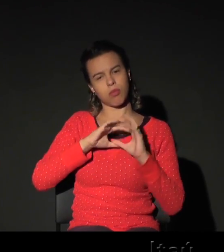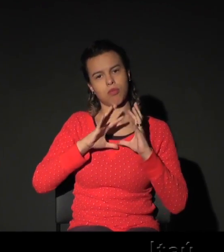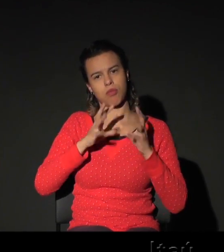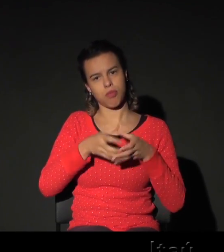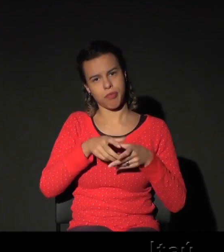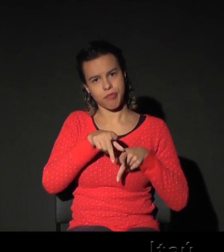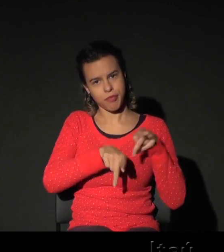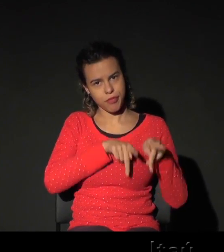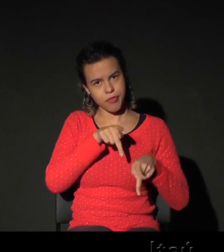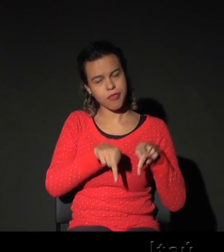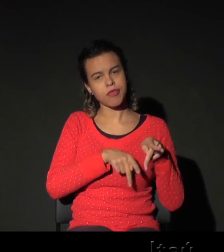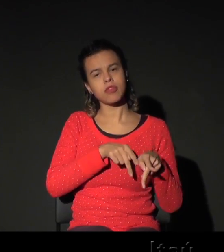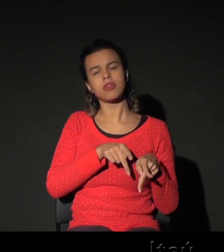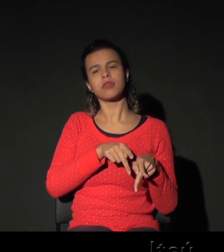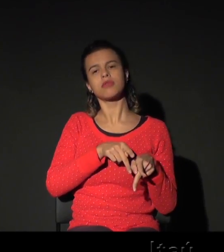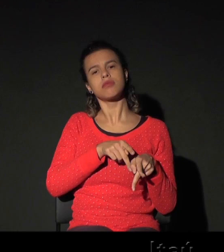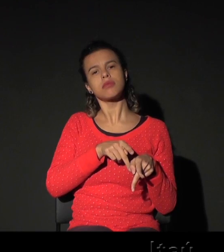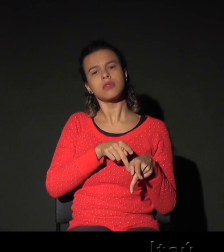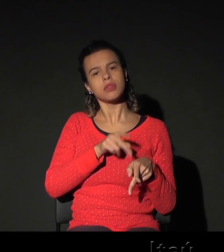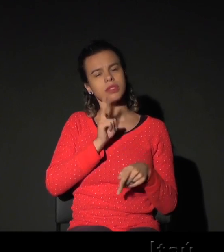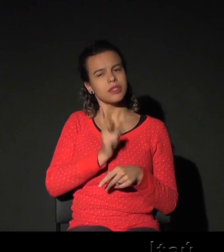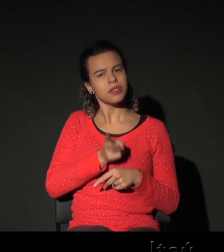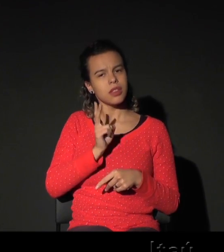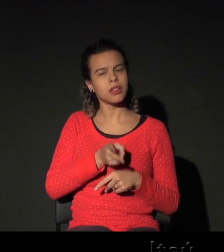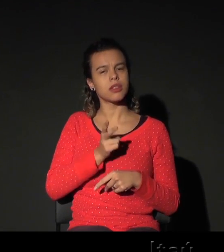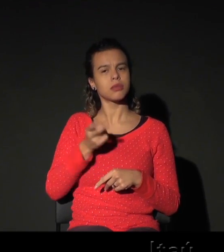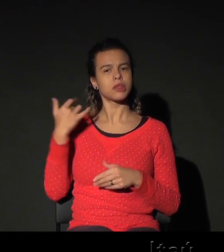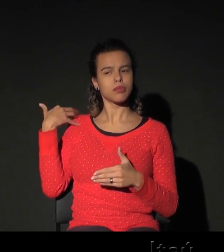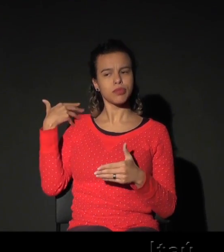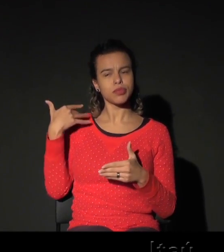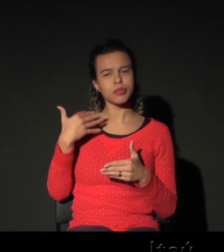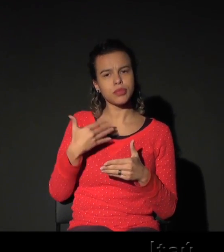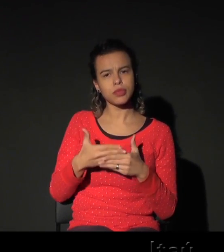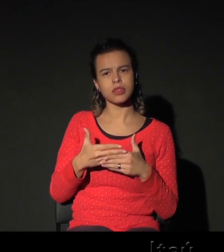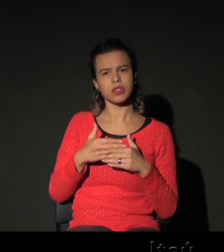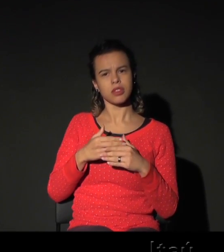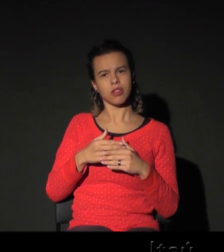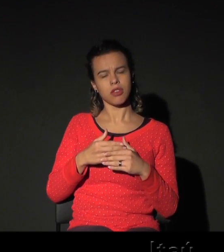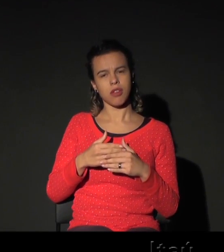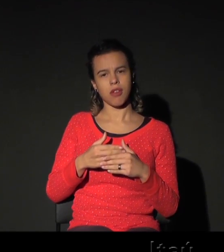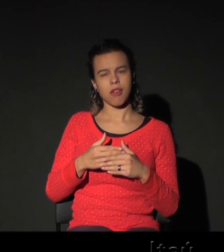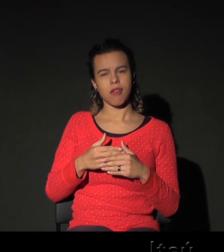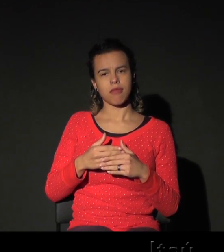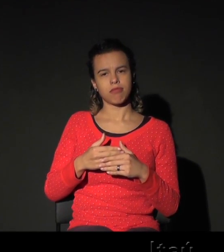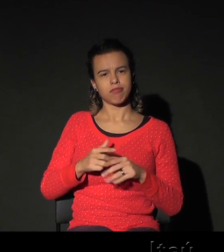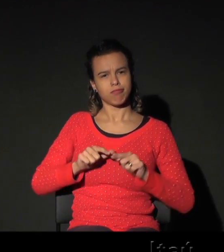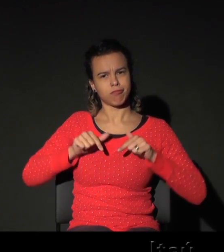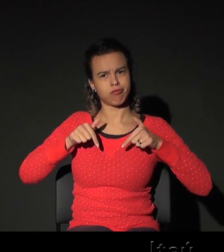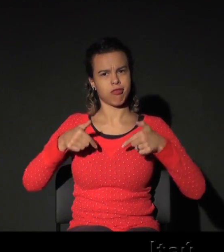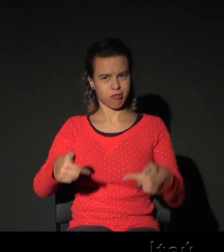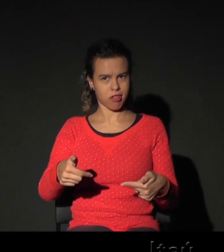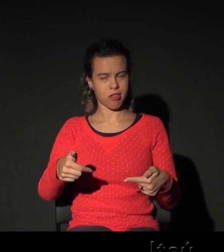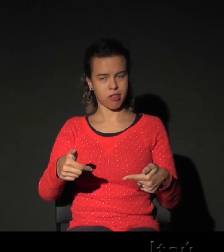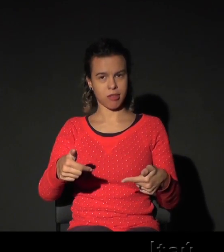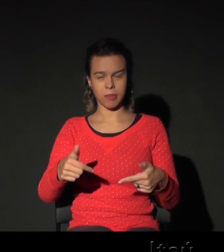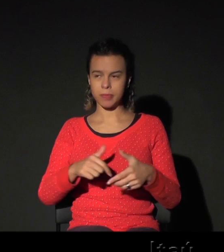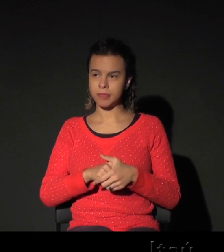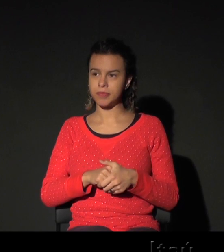é ela é de sempre foi e será uma guerreira